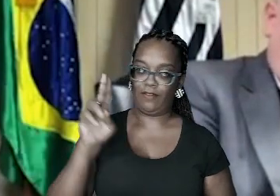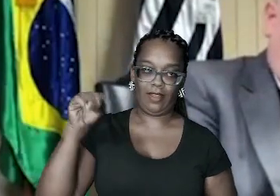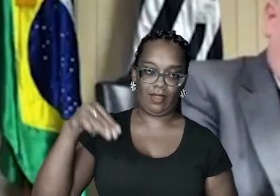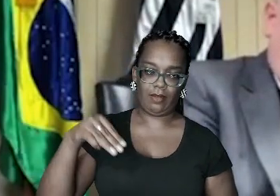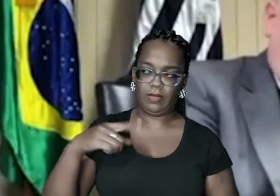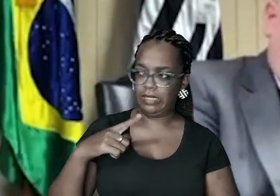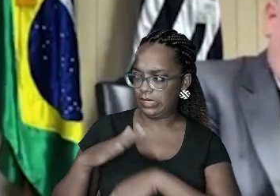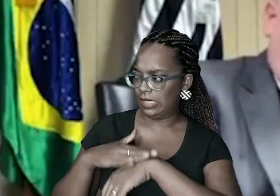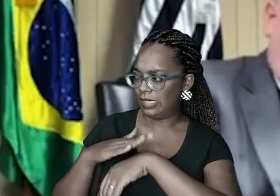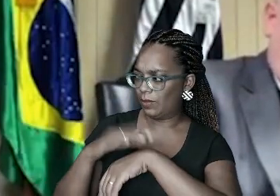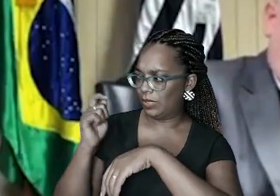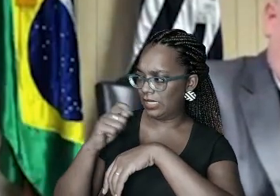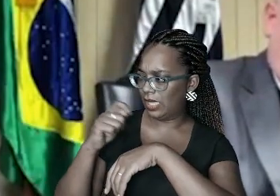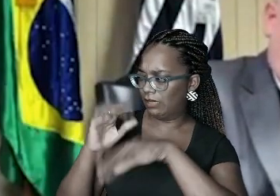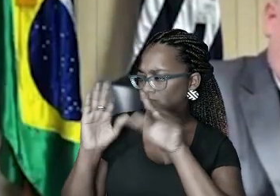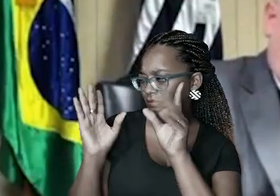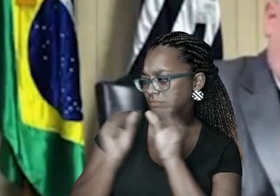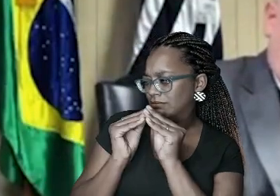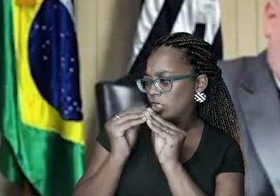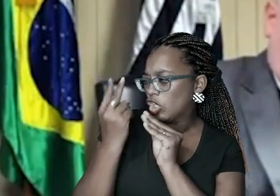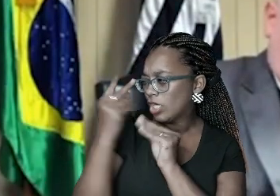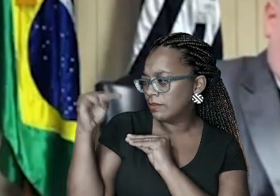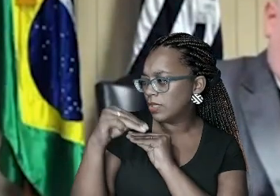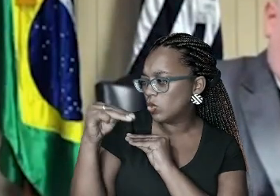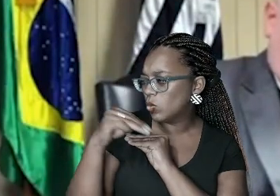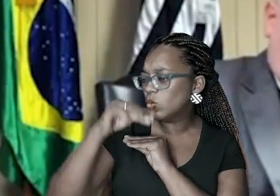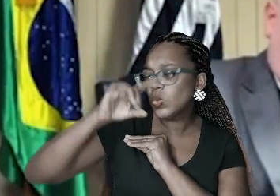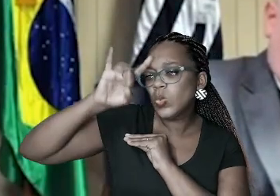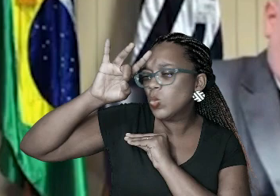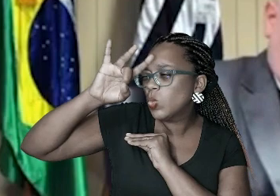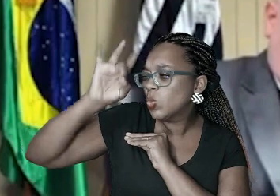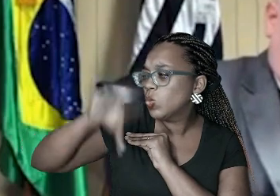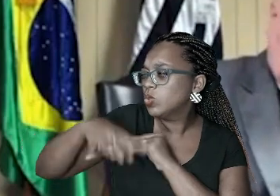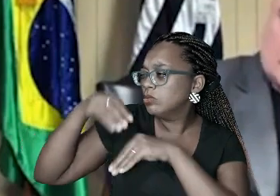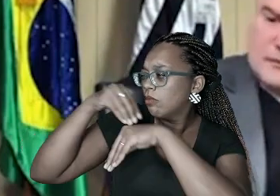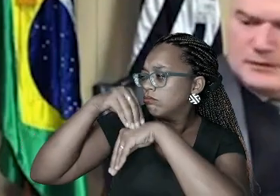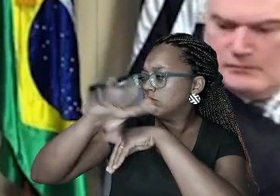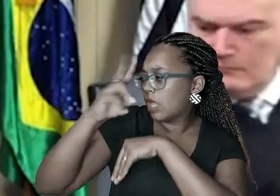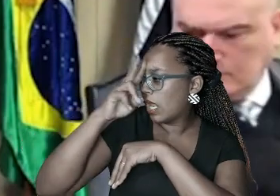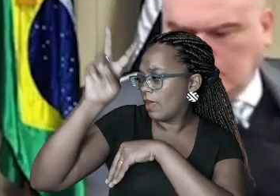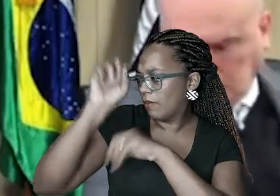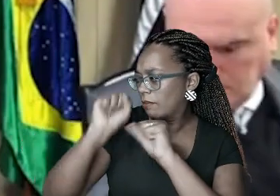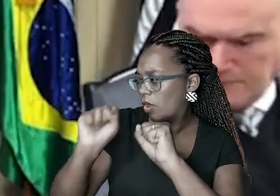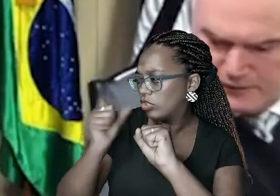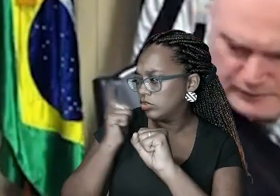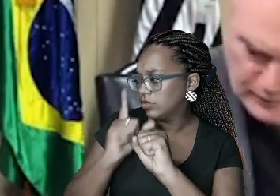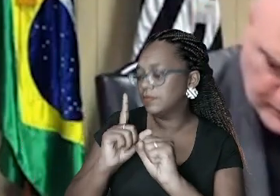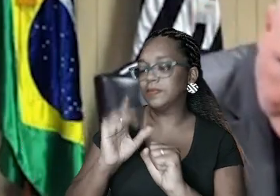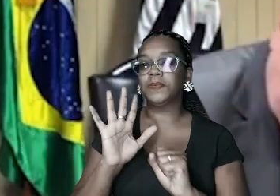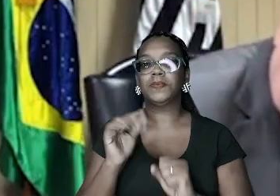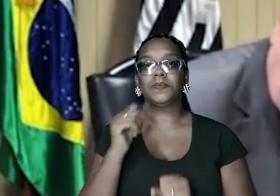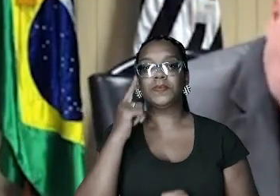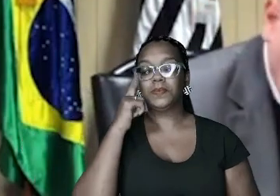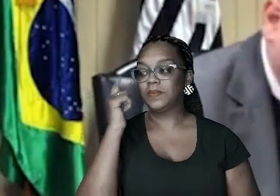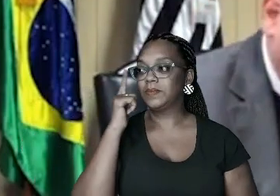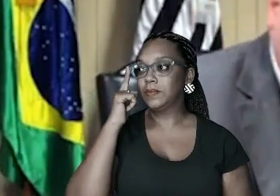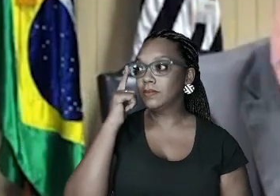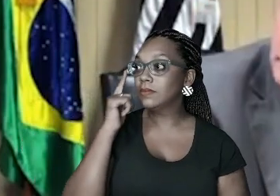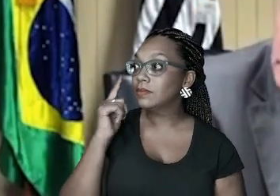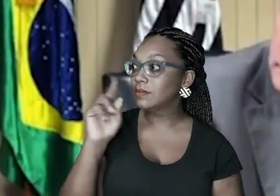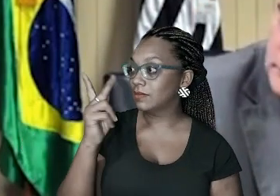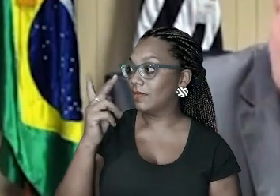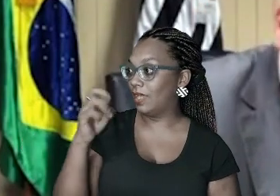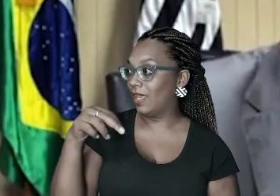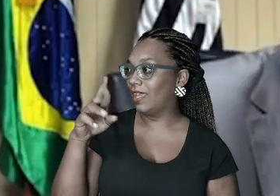exatamente uma novidade na cvn eu tenho ainda tempo consigo fazer em dois minutos uma última trazer